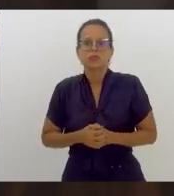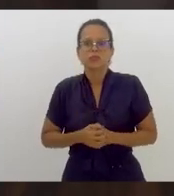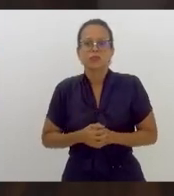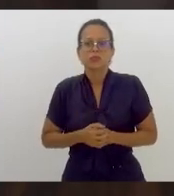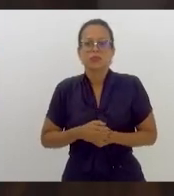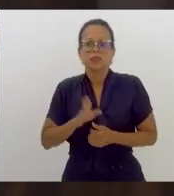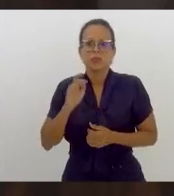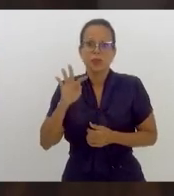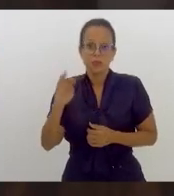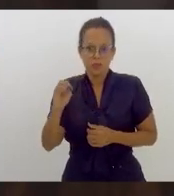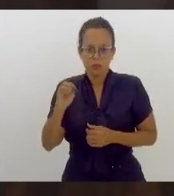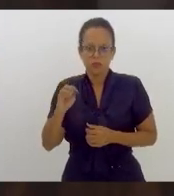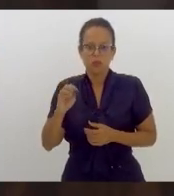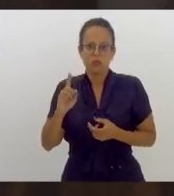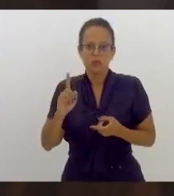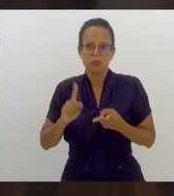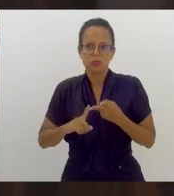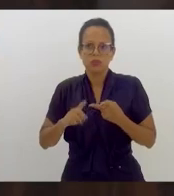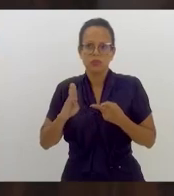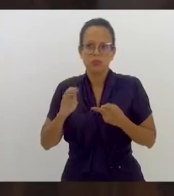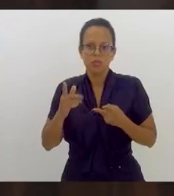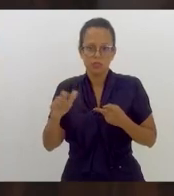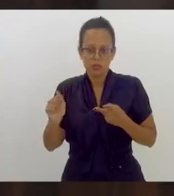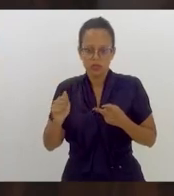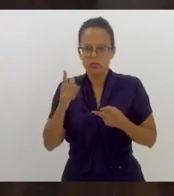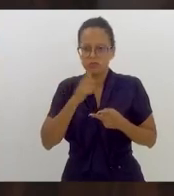Bebetão, Brazão.